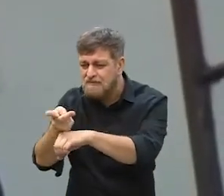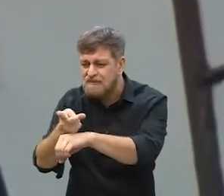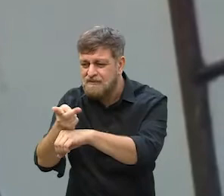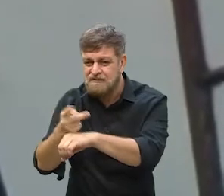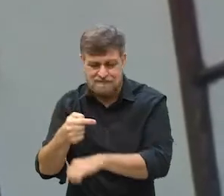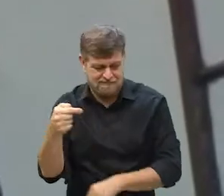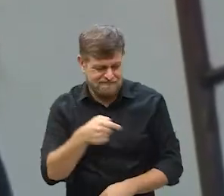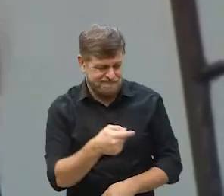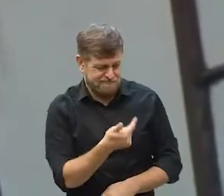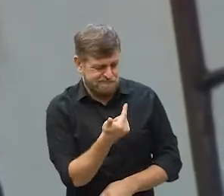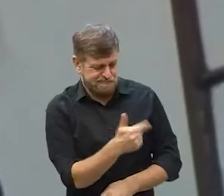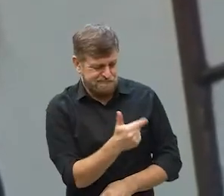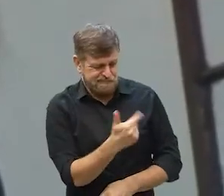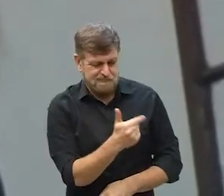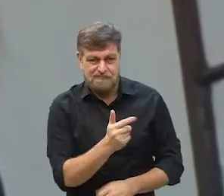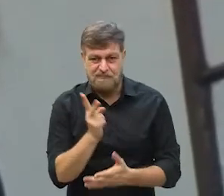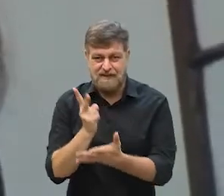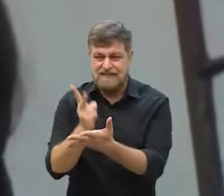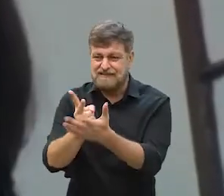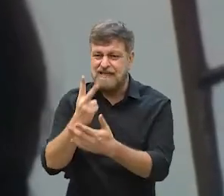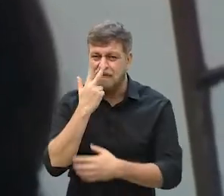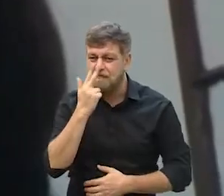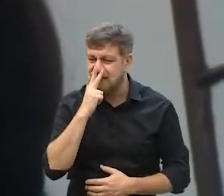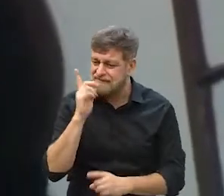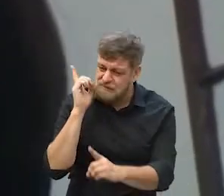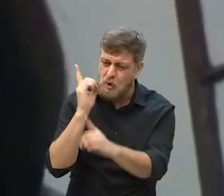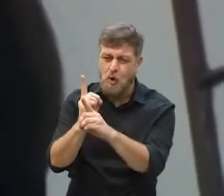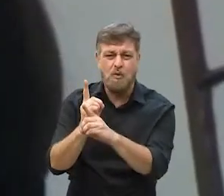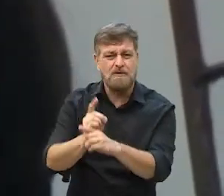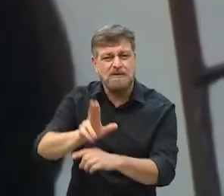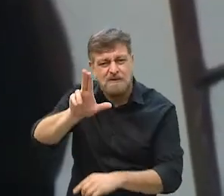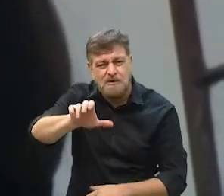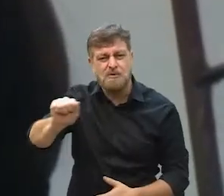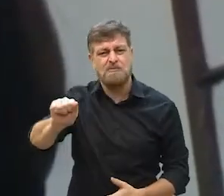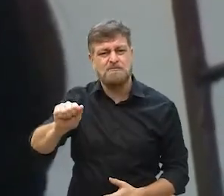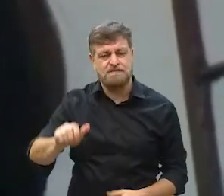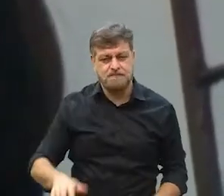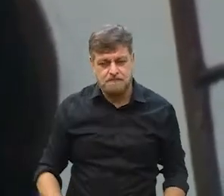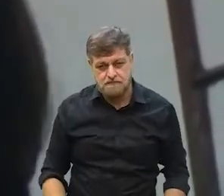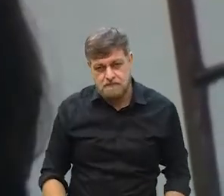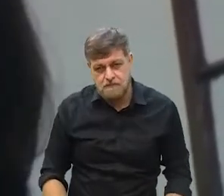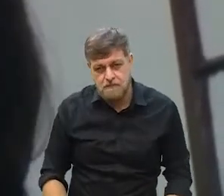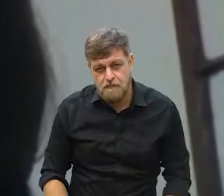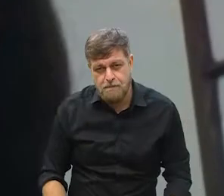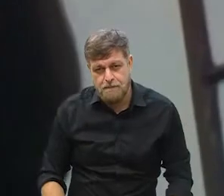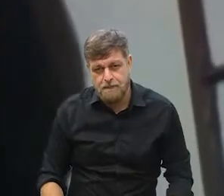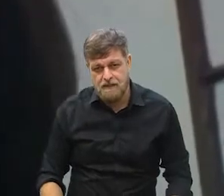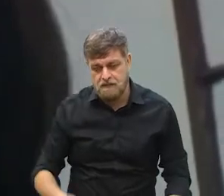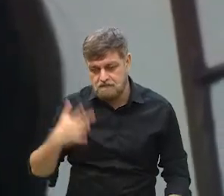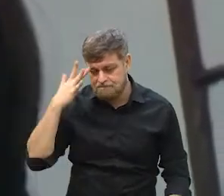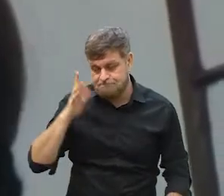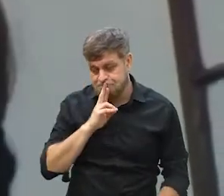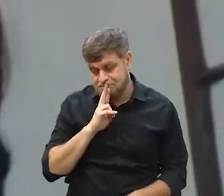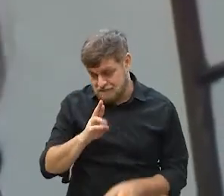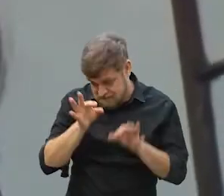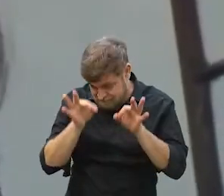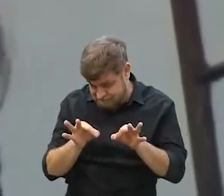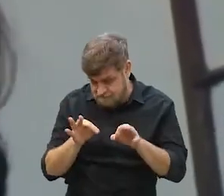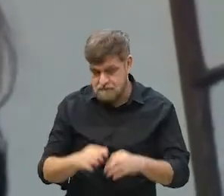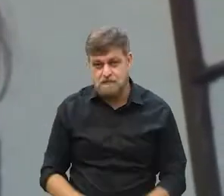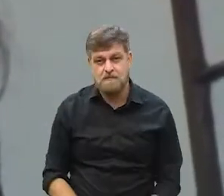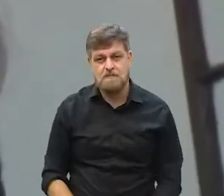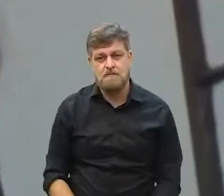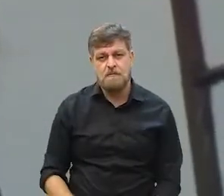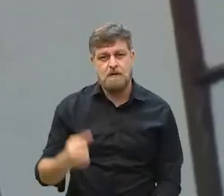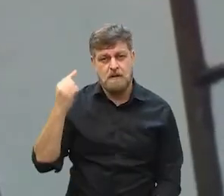essa melhoria de vida parece estar sempre longe do lugar que está, né? Então, assim, não sei se eu respondi a sua questão, mas o que